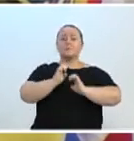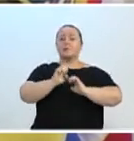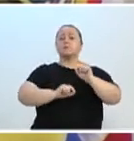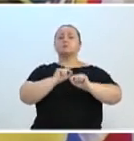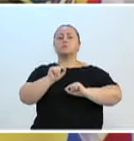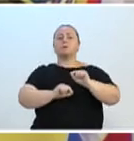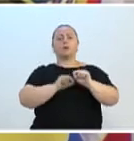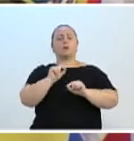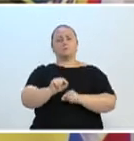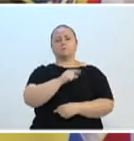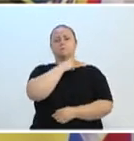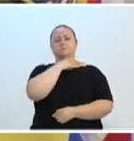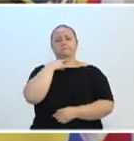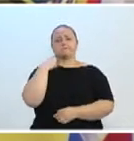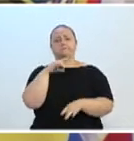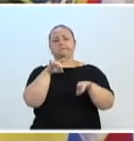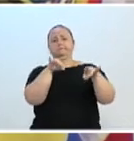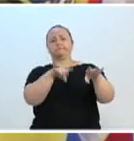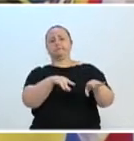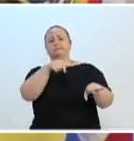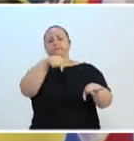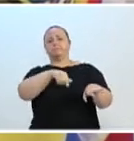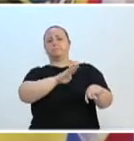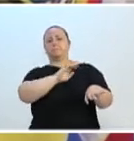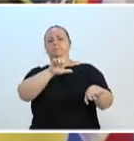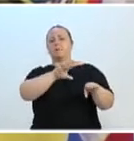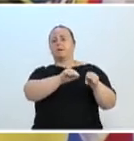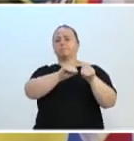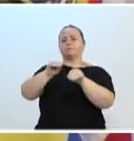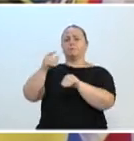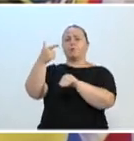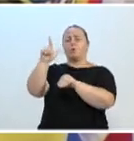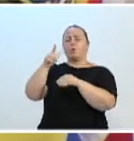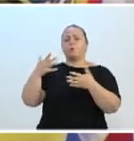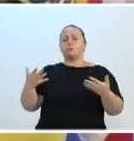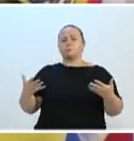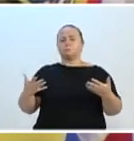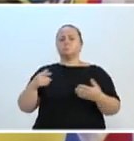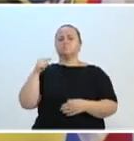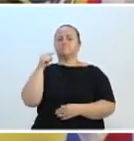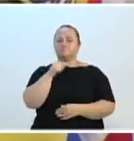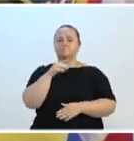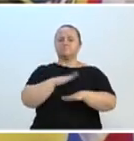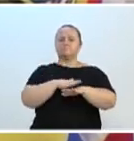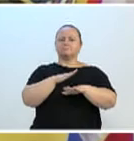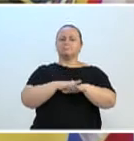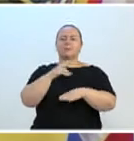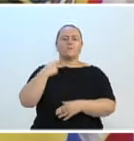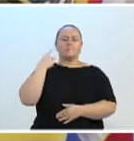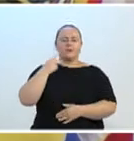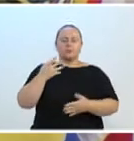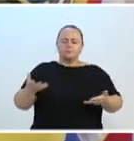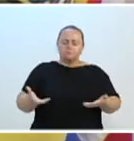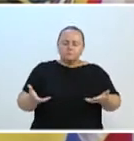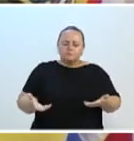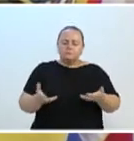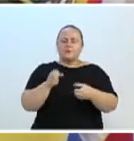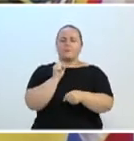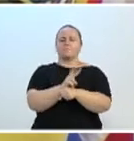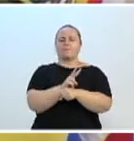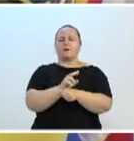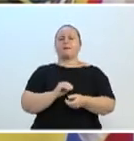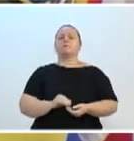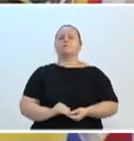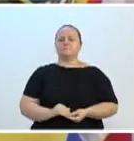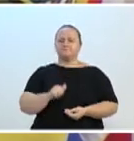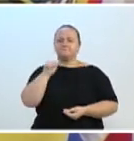gama de tentar ajudar o empresário da cidade de Blumenau, fomentar o mercado, fomentar o emprego. Nossa querida Silmara,